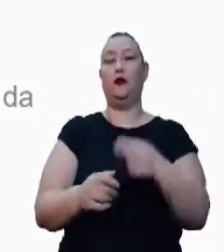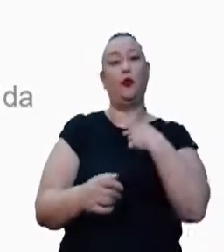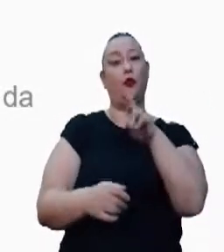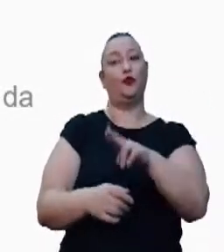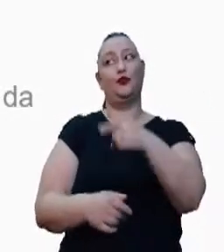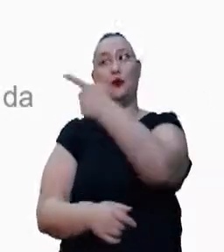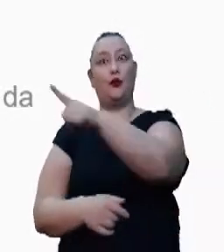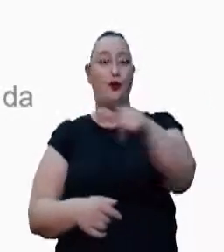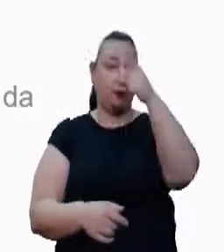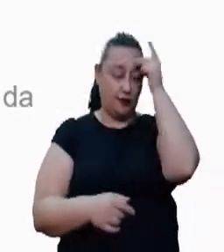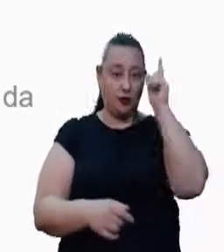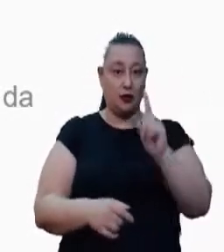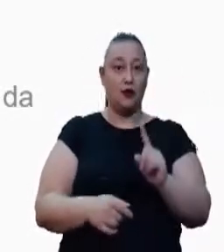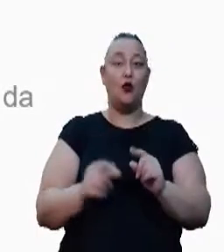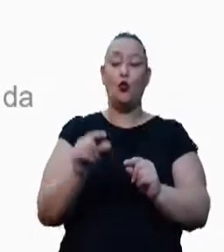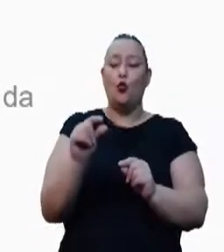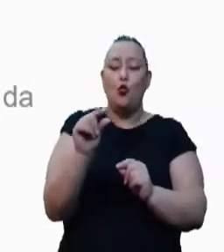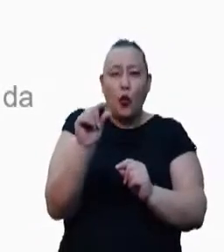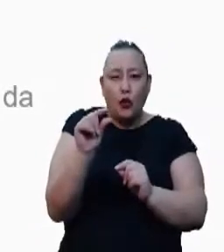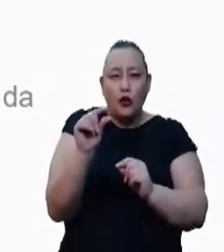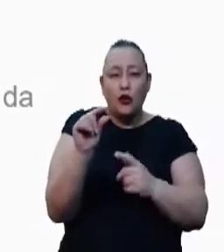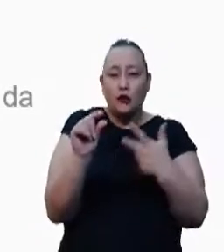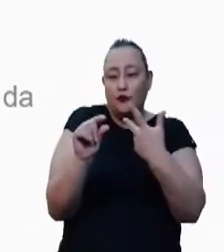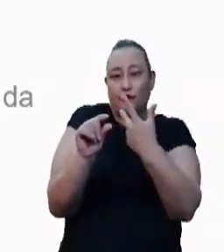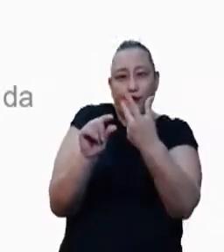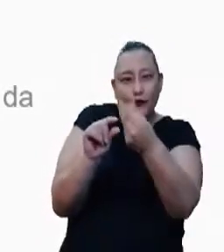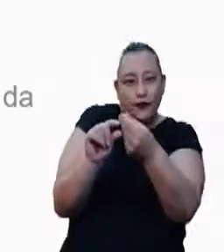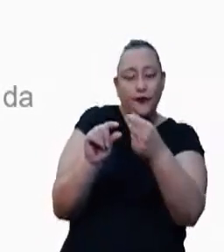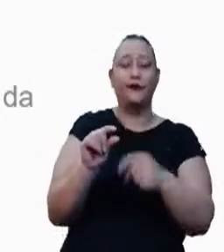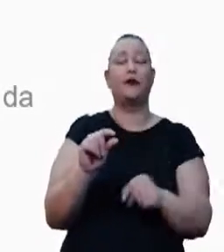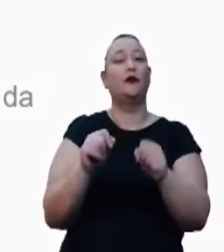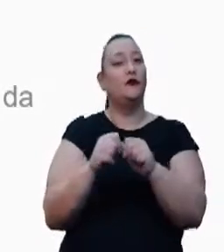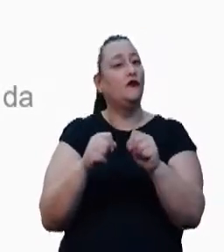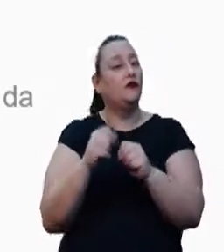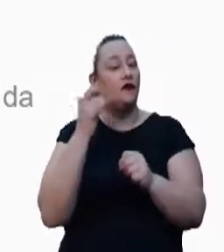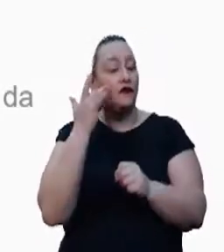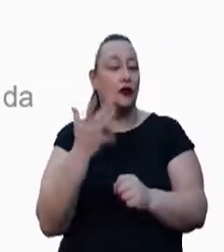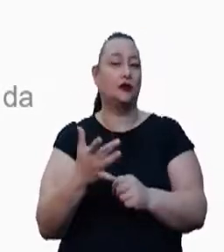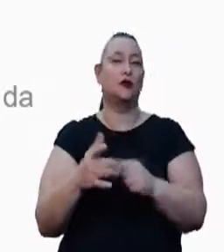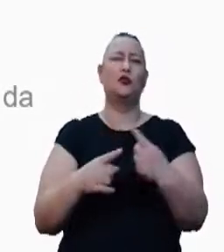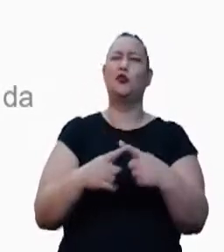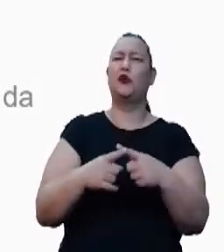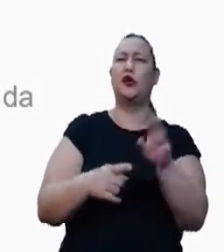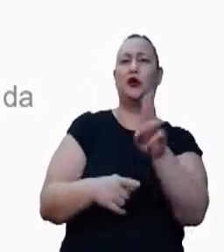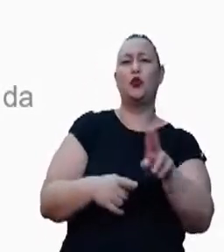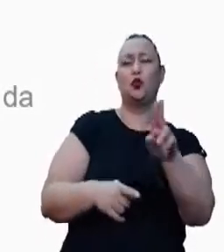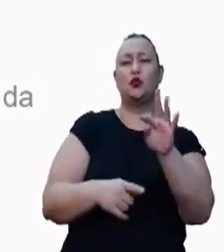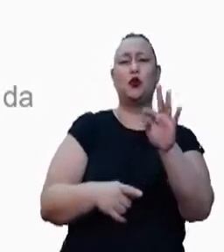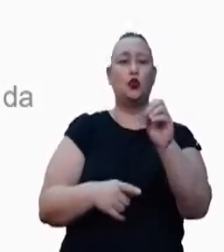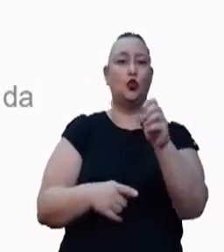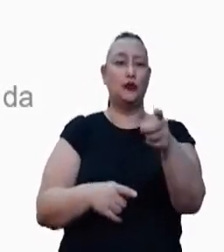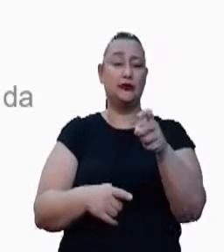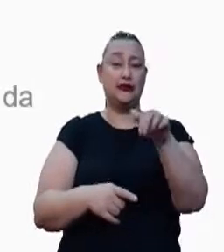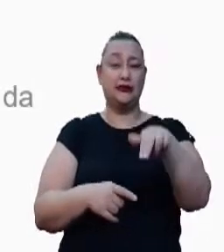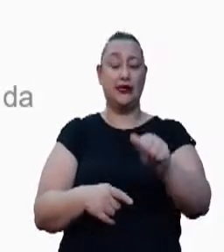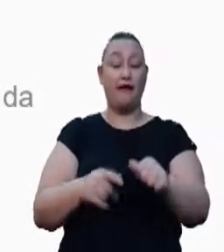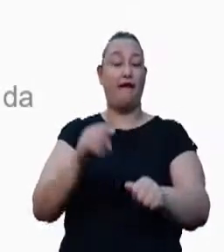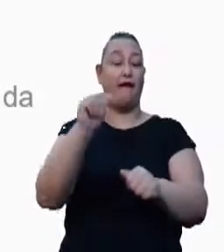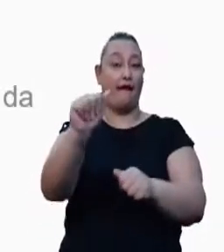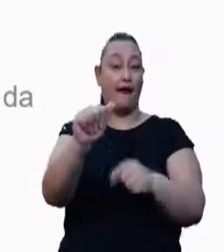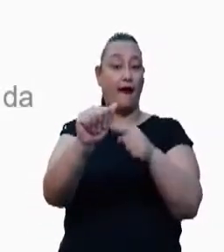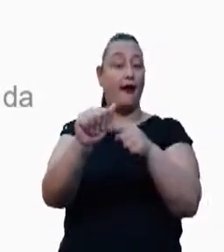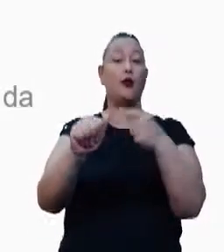A quantidade é uma pequena quantidade que é utilizada, então eu refaço com vocês por que se usa a toxina tipo A, porque ela é a